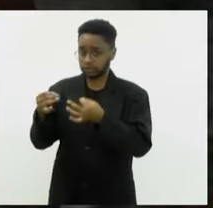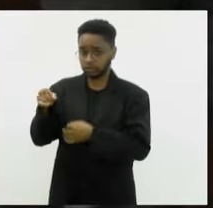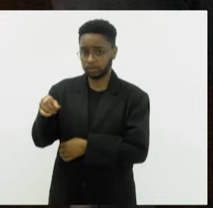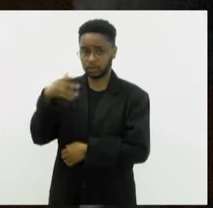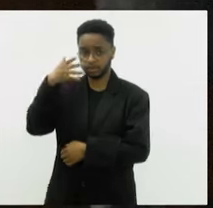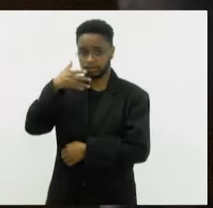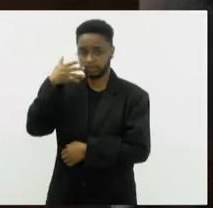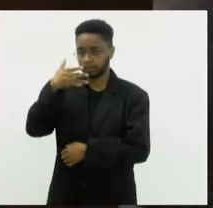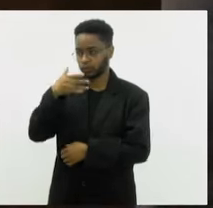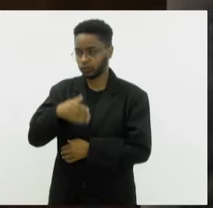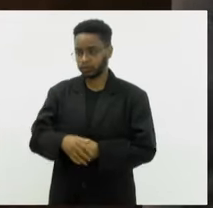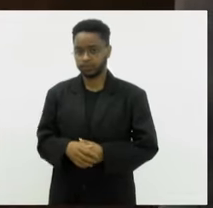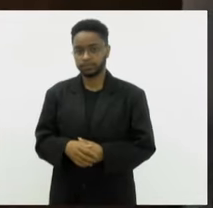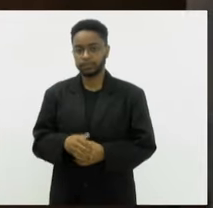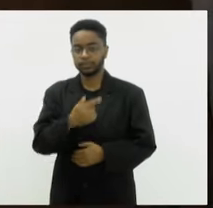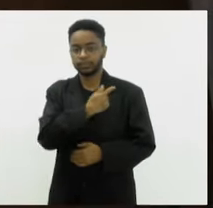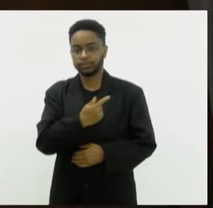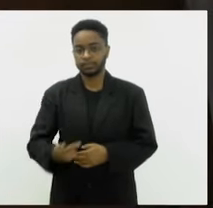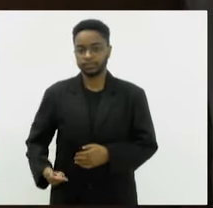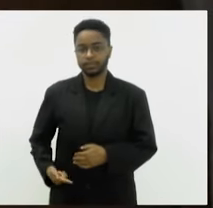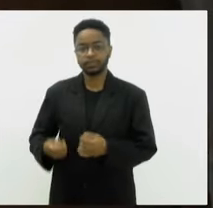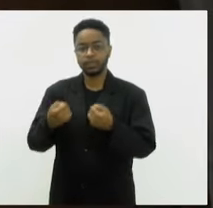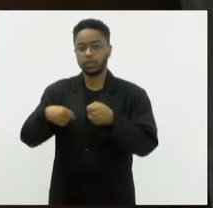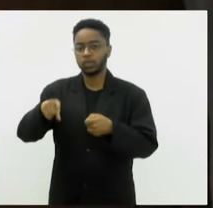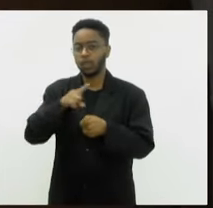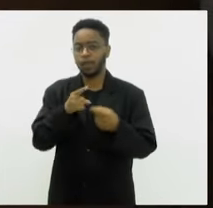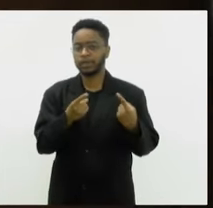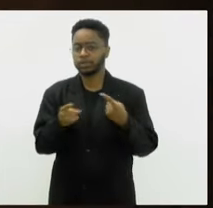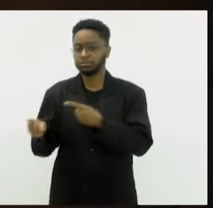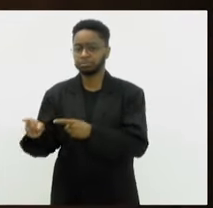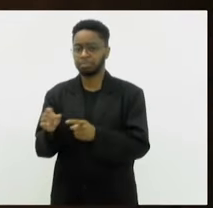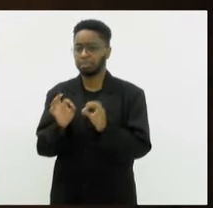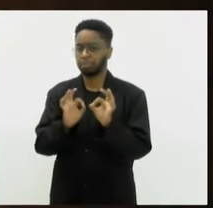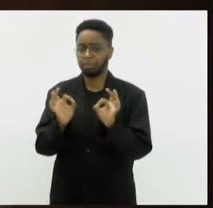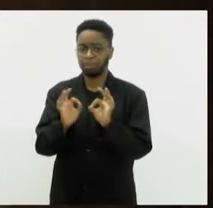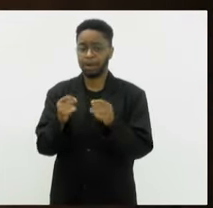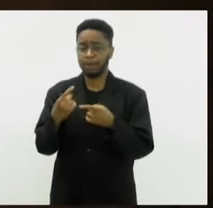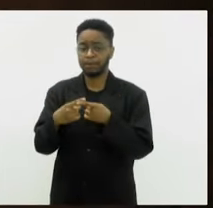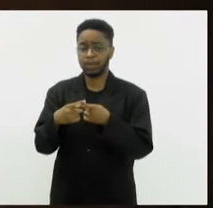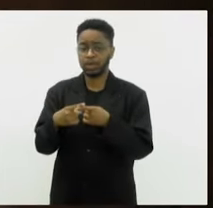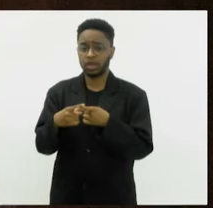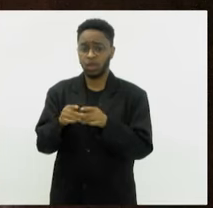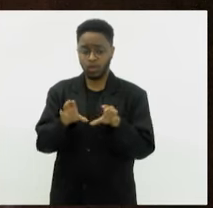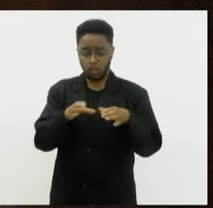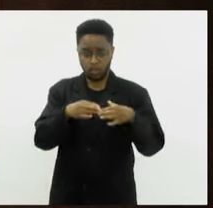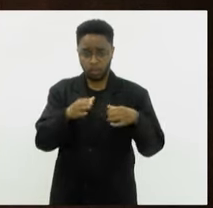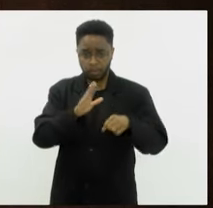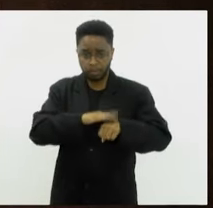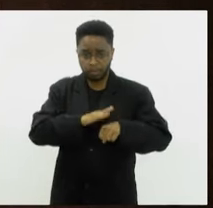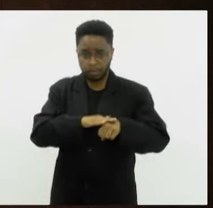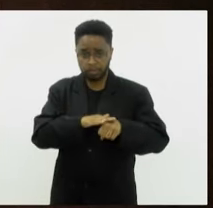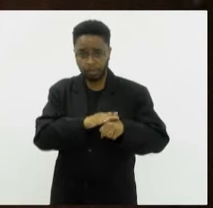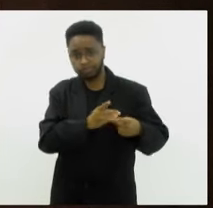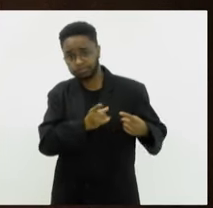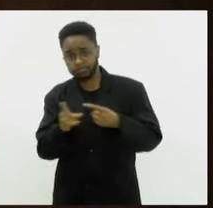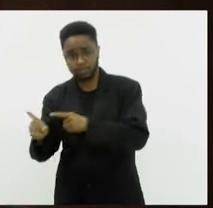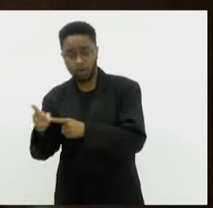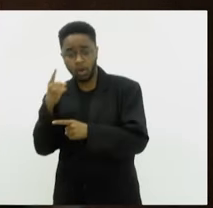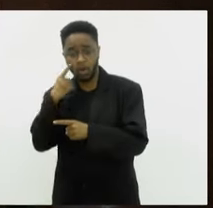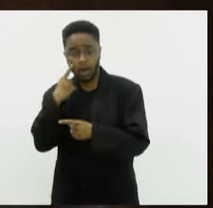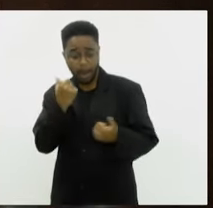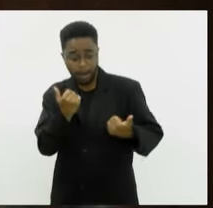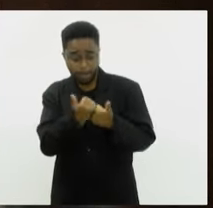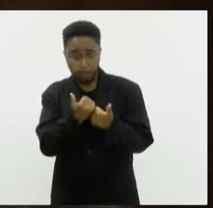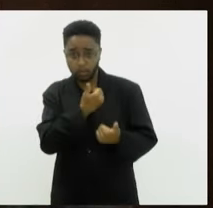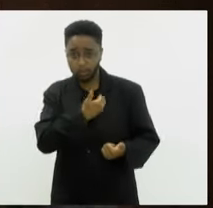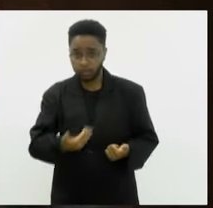o governo não precisa de oposição, porque a própria base é oposição. Você vê a base do governo,